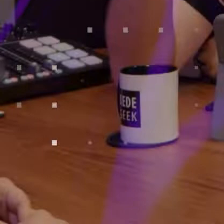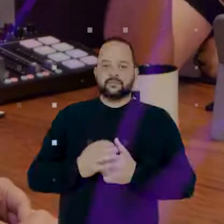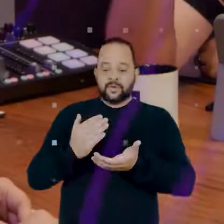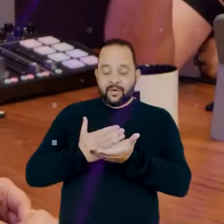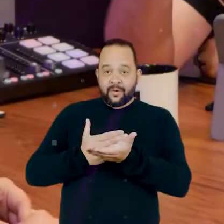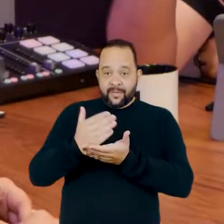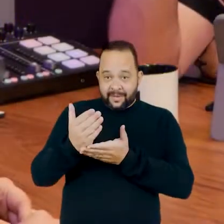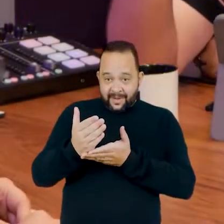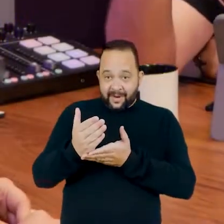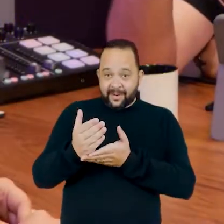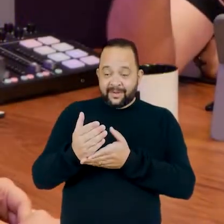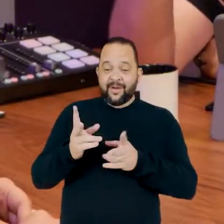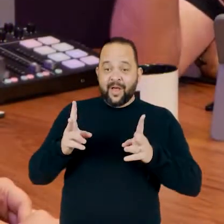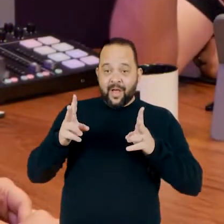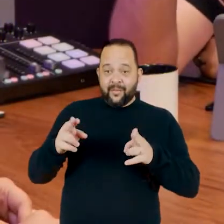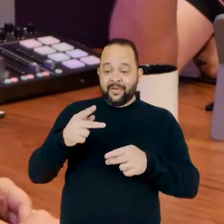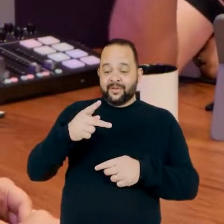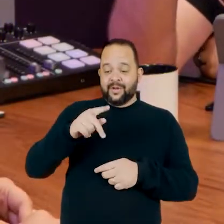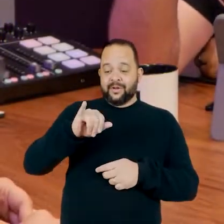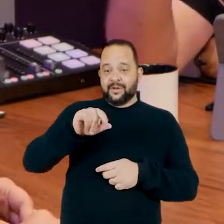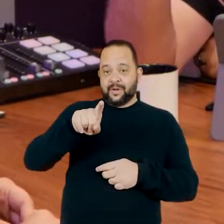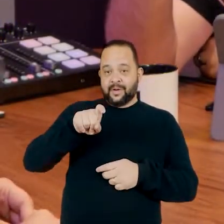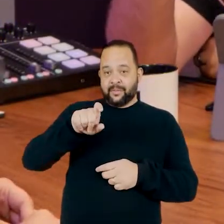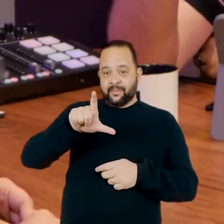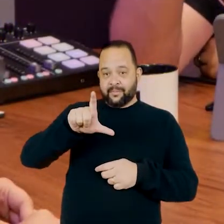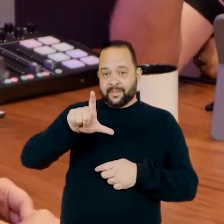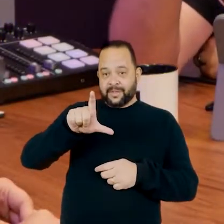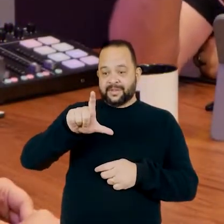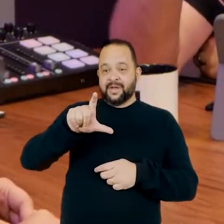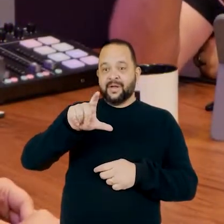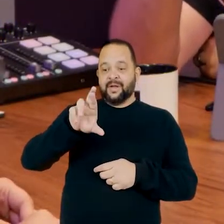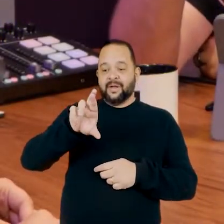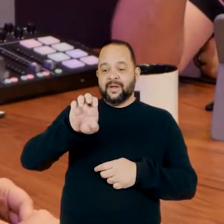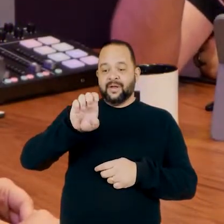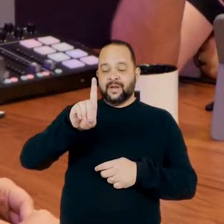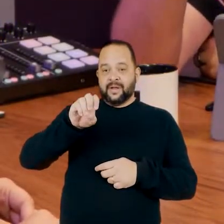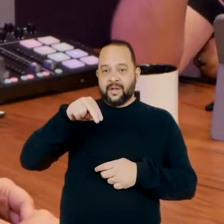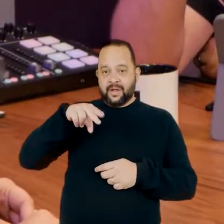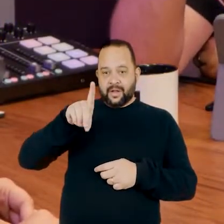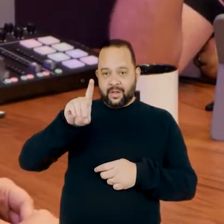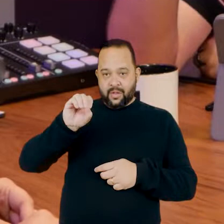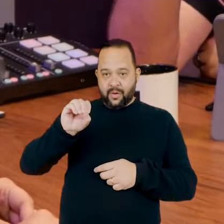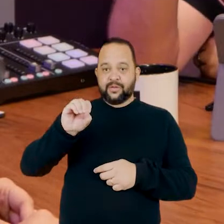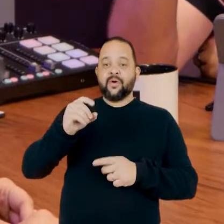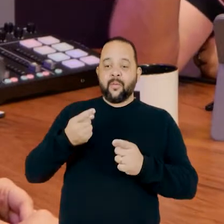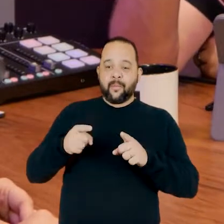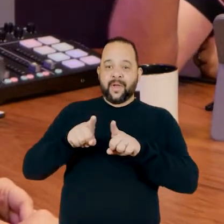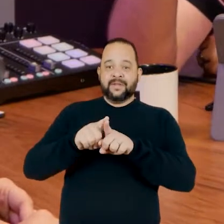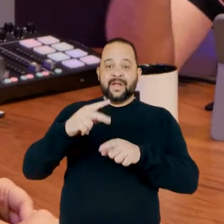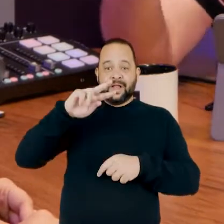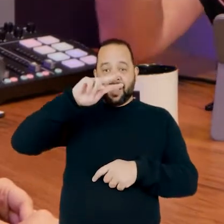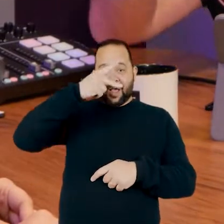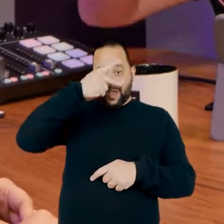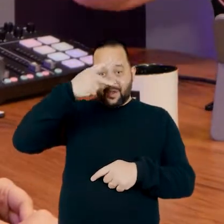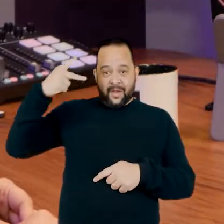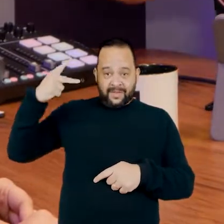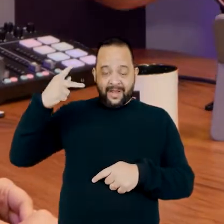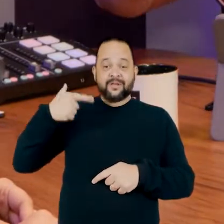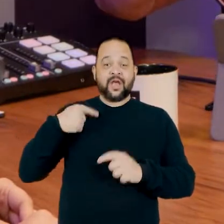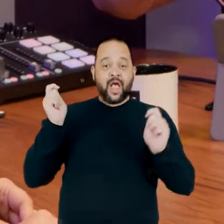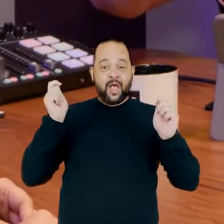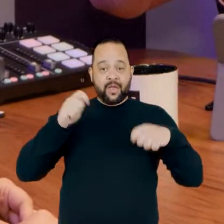Começa agora mais um episódio do Pixel Redondo. Essa atração que chega a você com o oferecimento dos nossos amigos da Accenture. Esse parceiro maravilhoso que, inclusive,